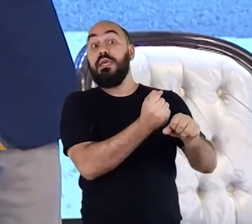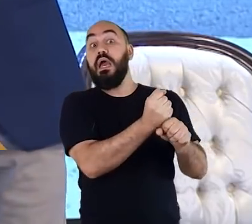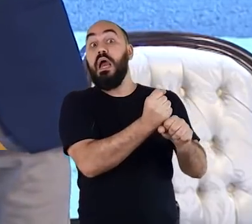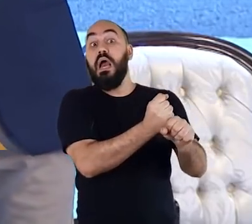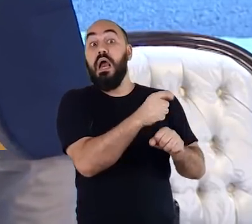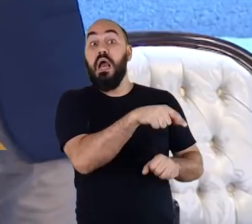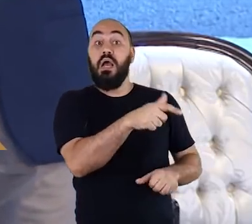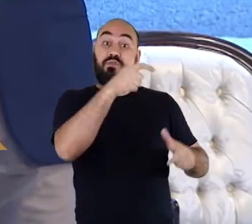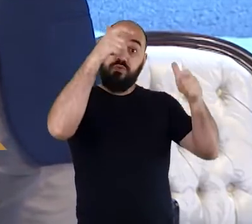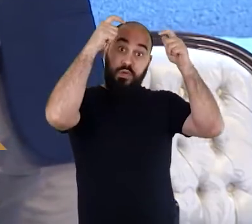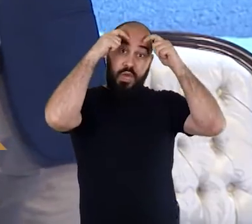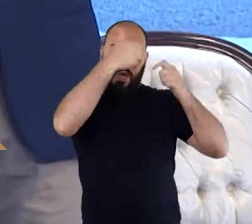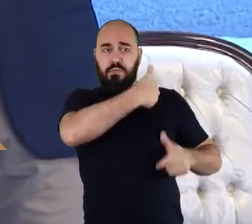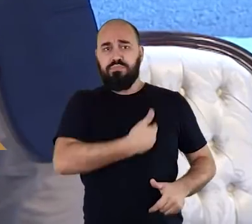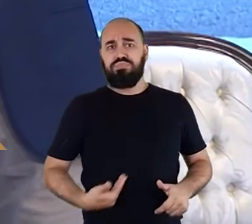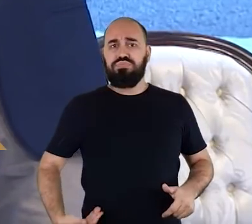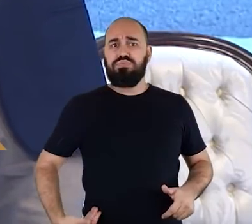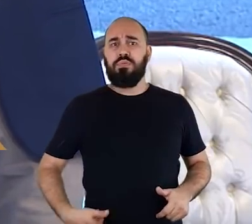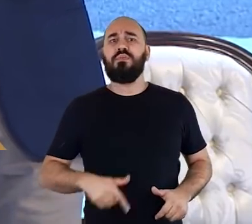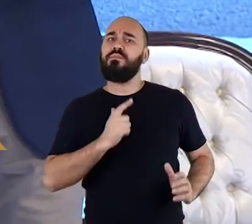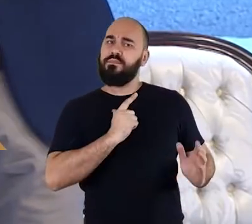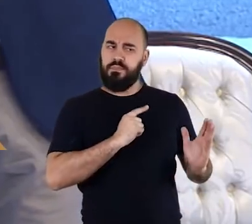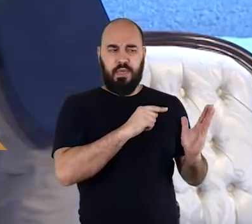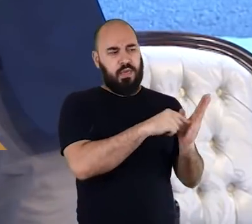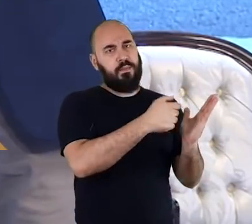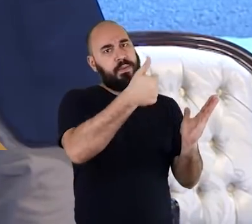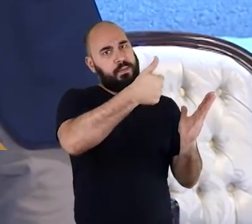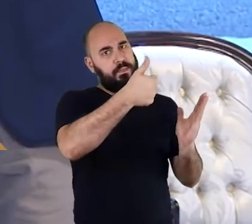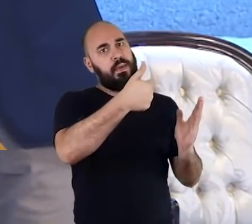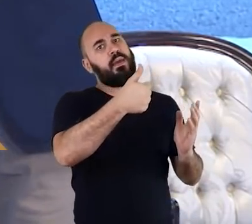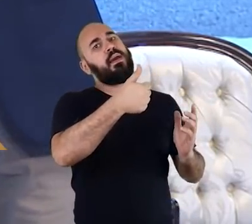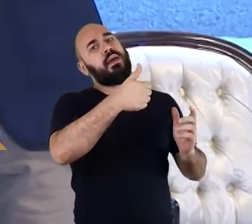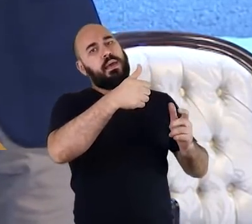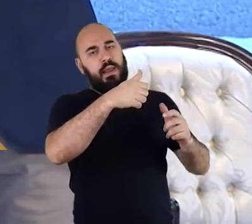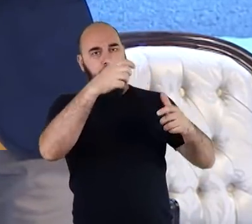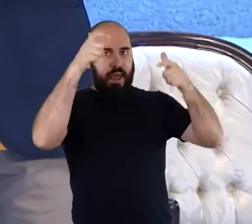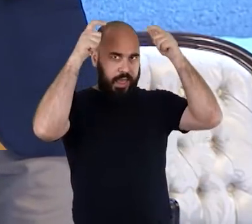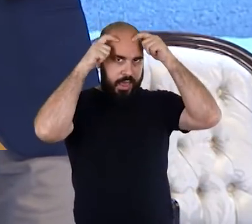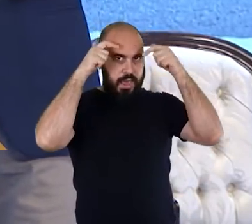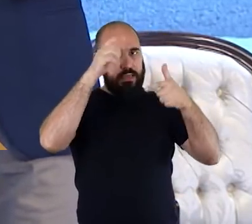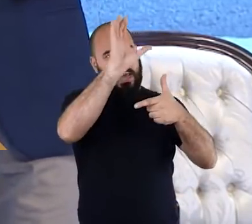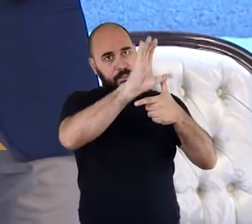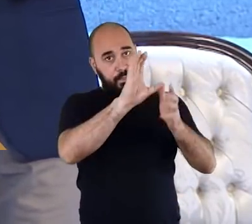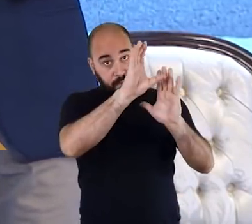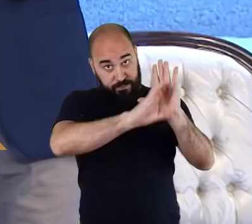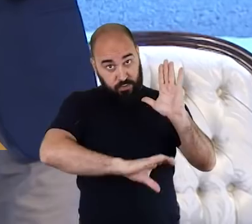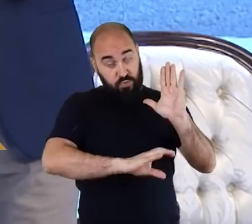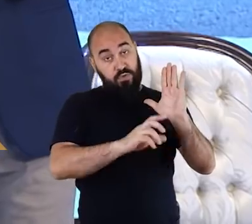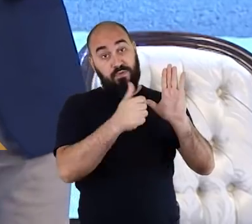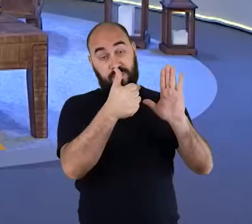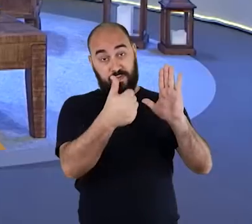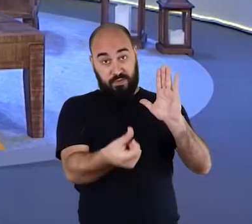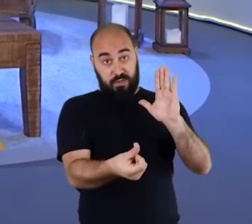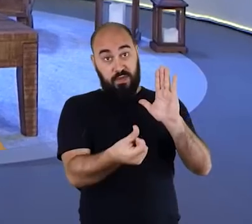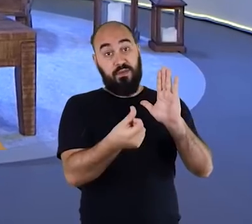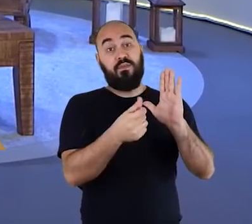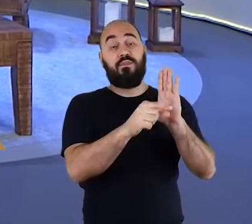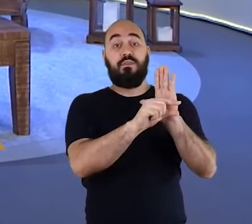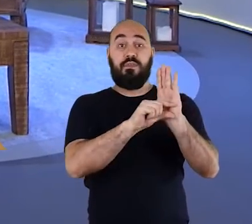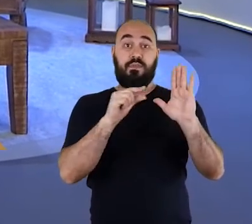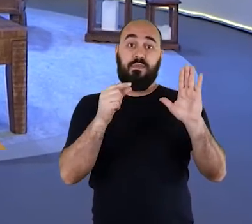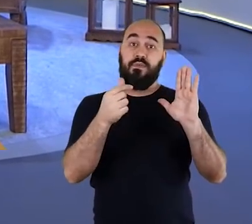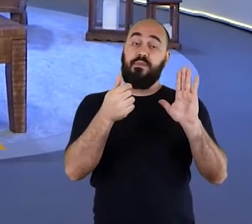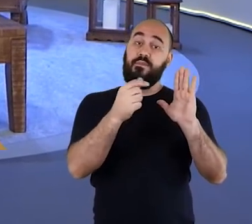1 Reis, capítulo 16, 15 a 28. E a pedra também traz o nome de Omri. Na parte